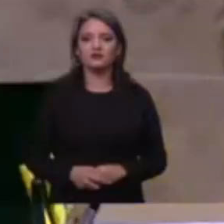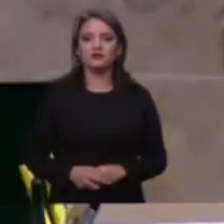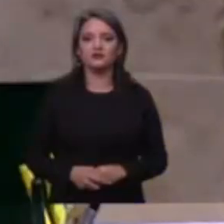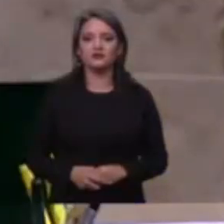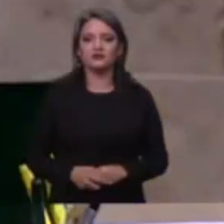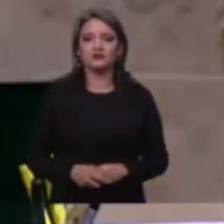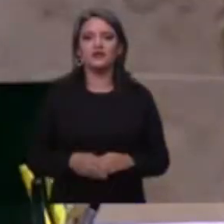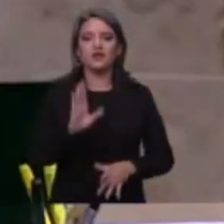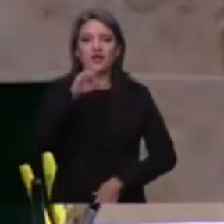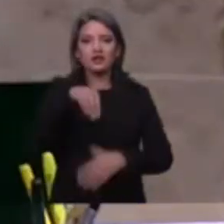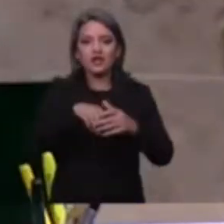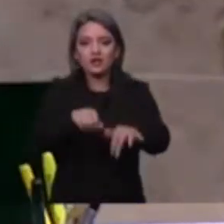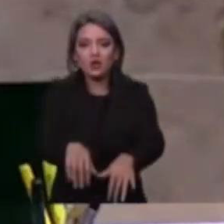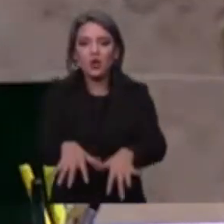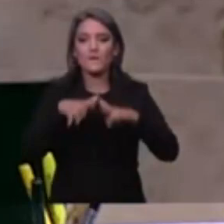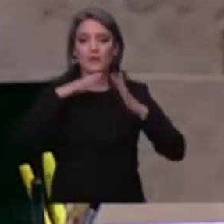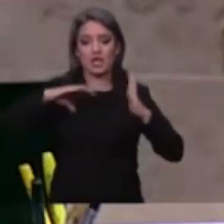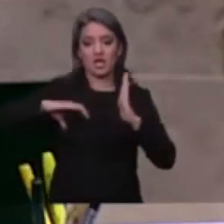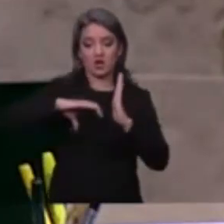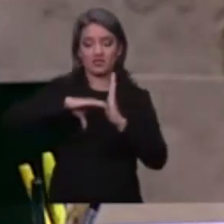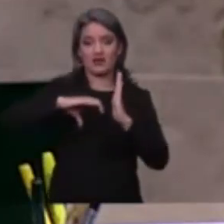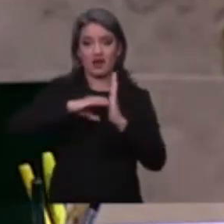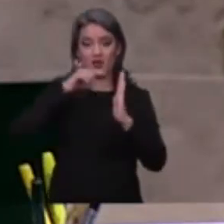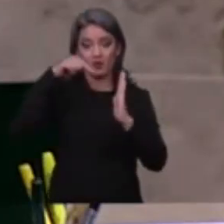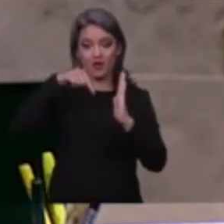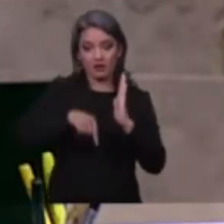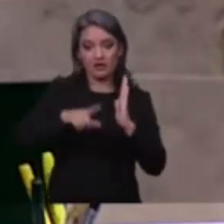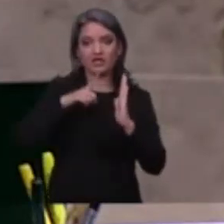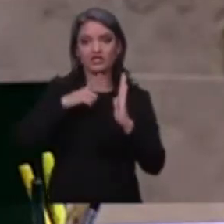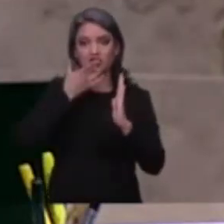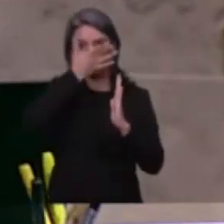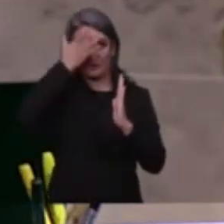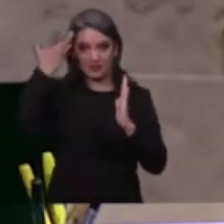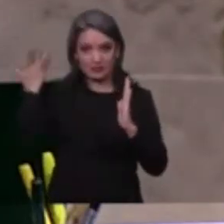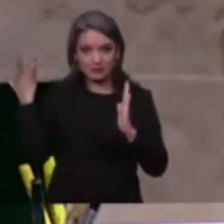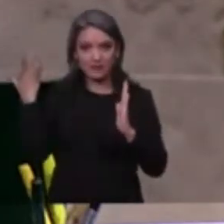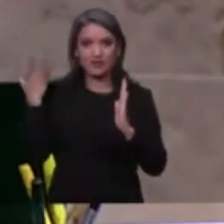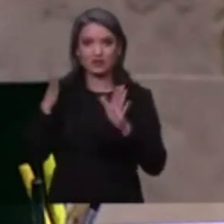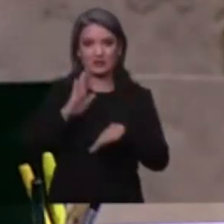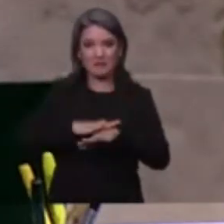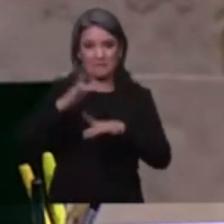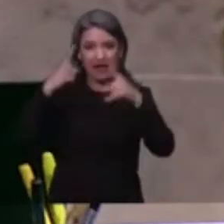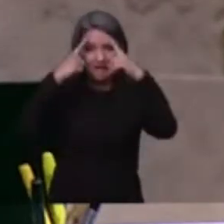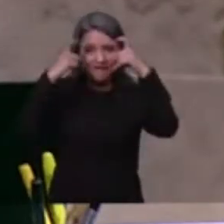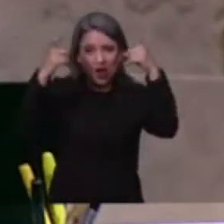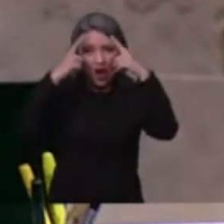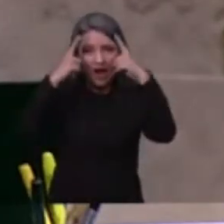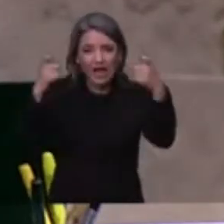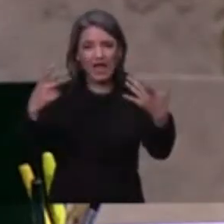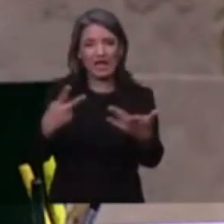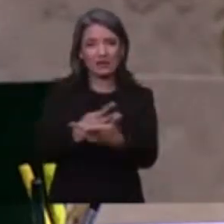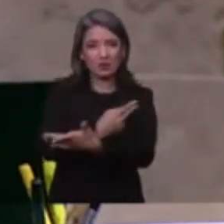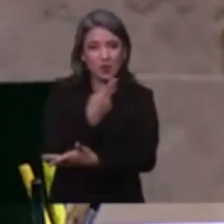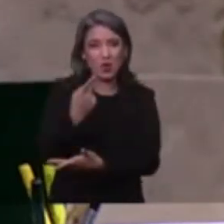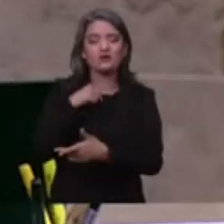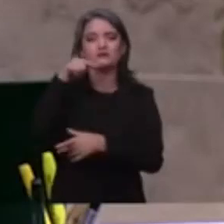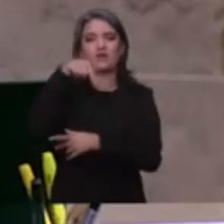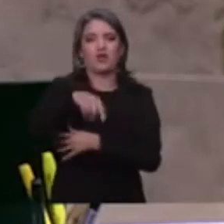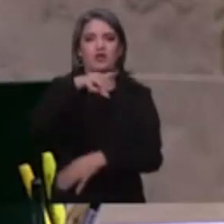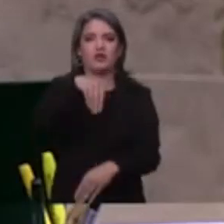do Senado Federal, local em que estavam os manifestantes mais agressivos e propensos à ação